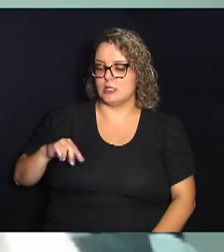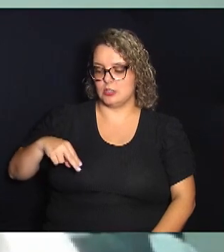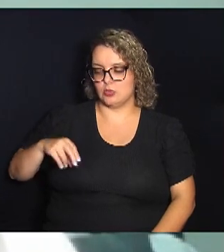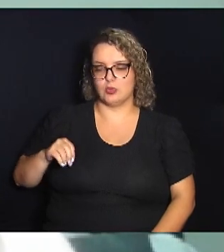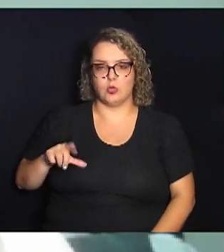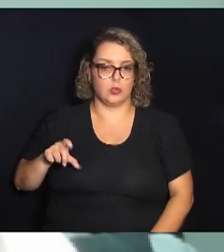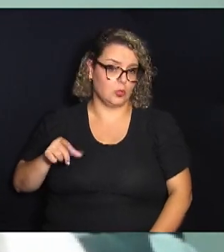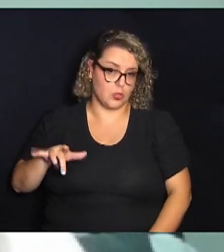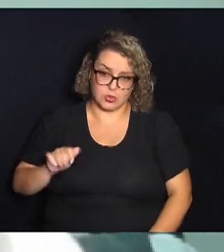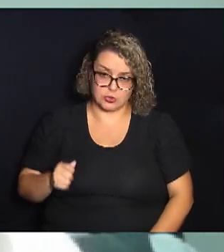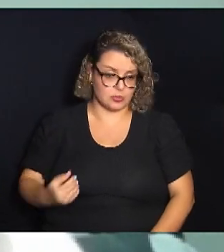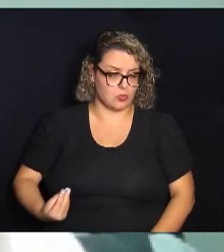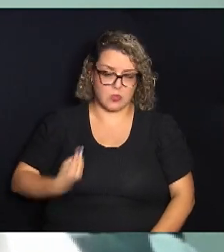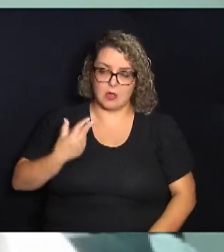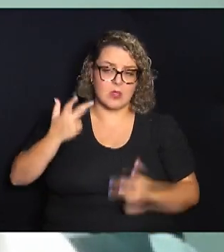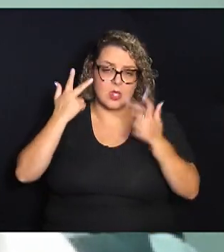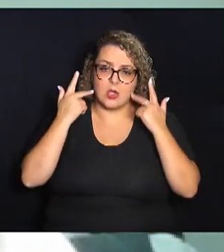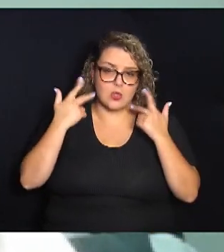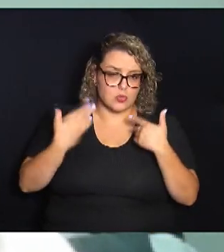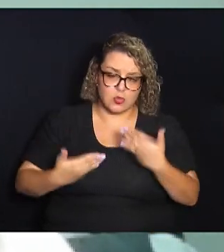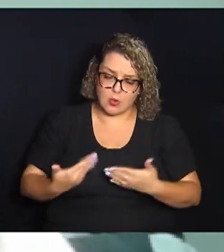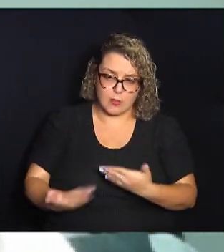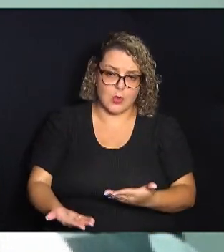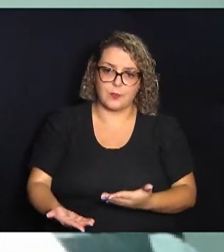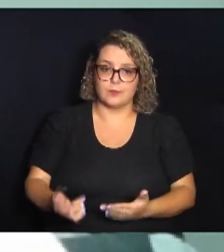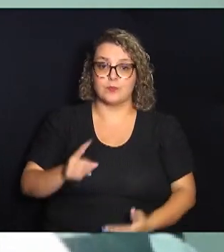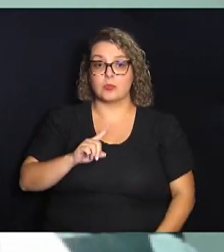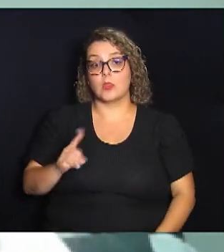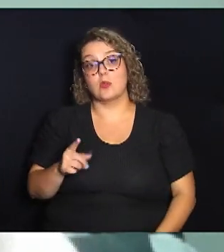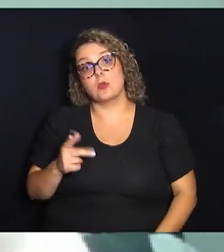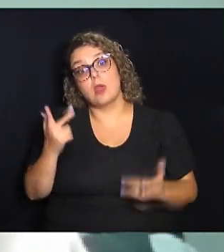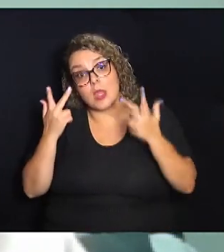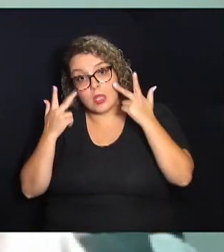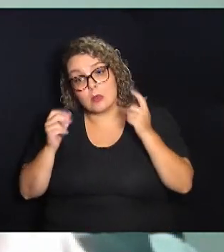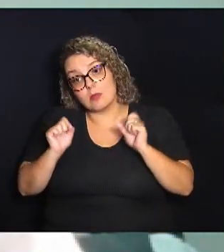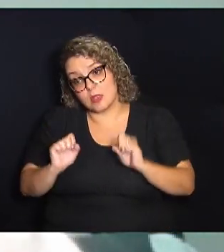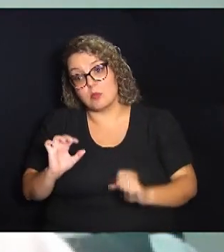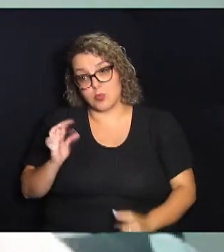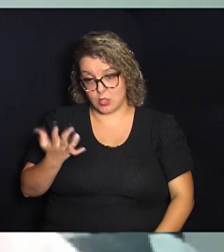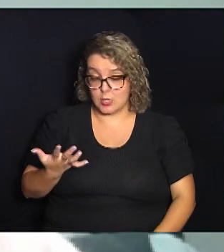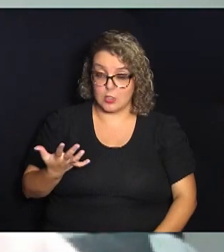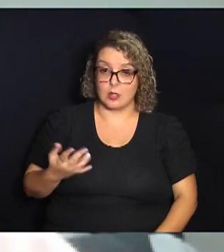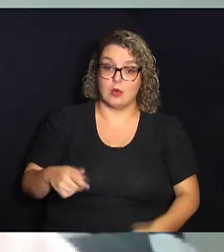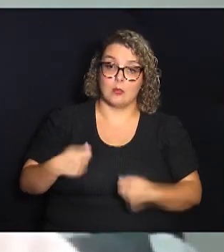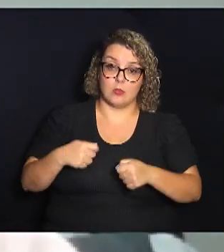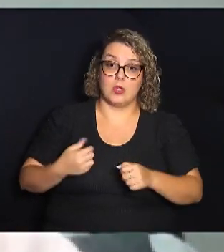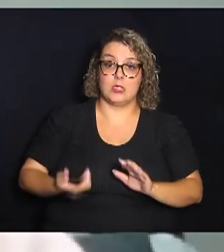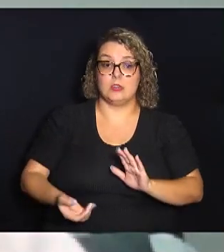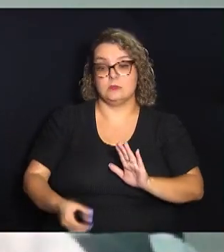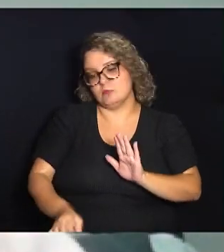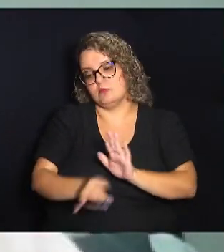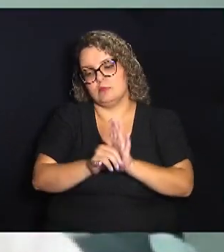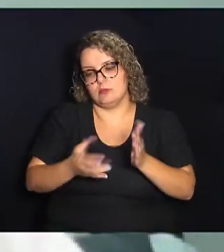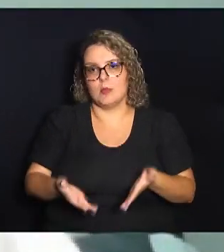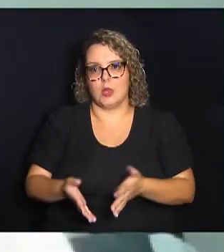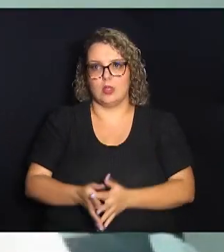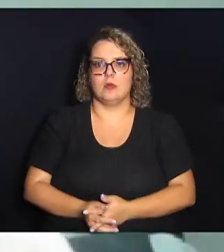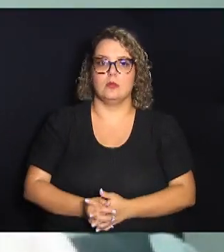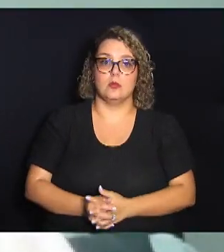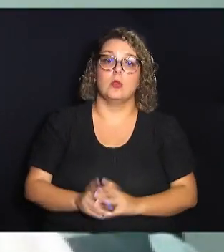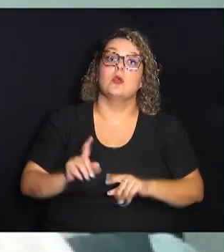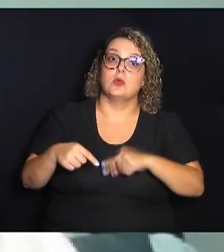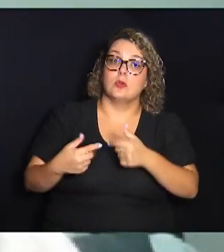ela está levando uma sua vida normal. Então, não é comum, mas acontece, tem que ser identificado, né? E outra